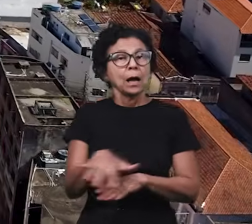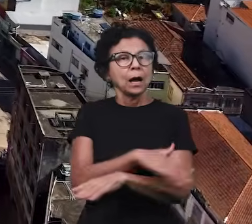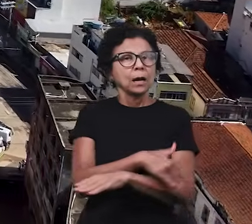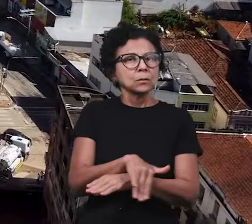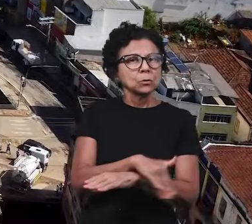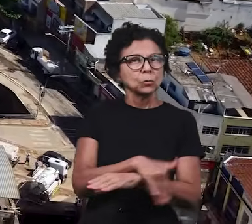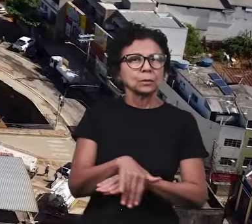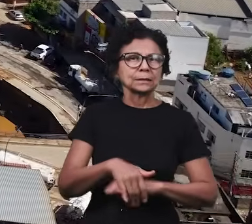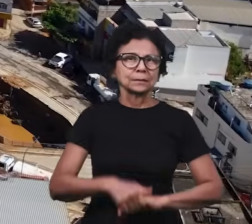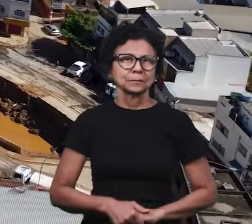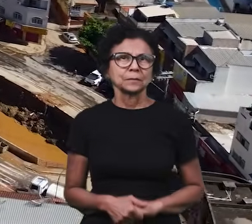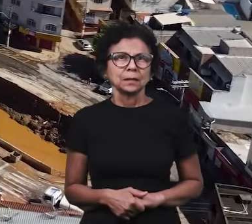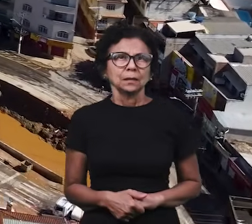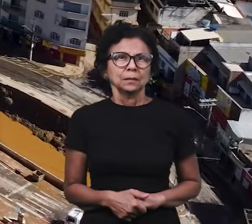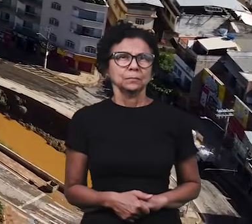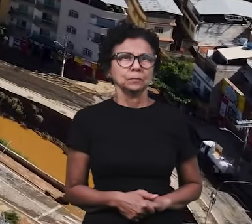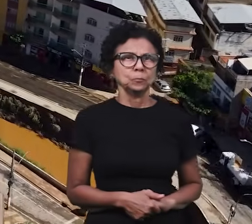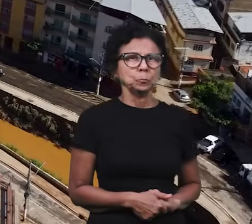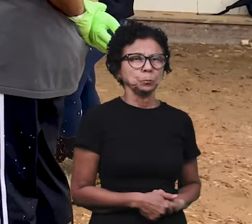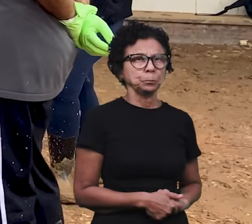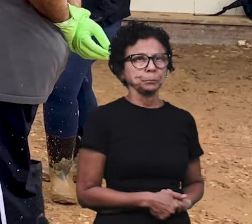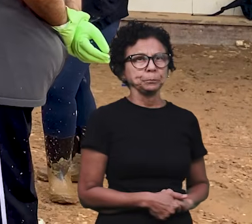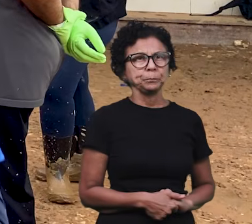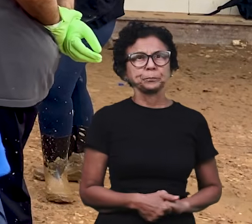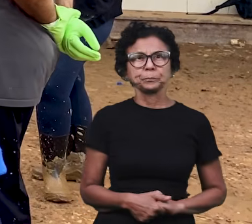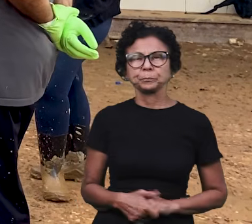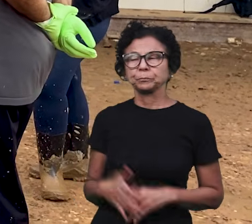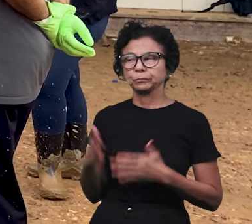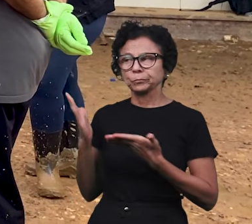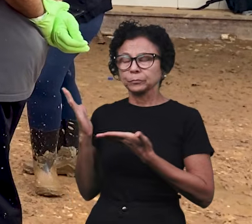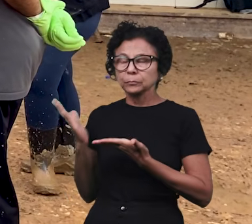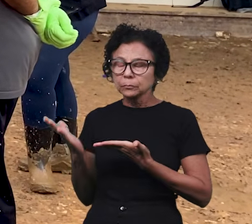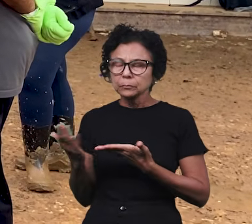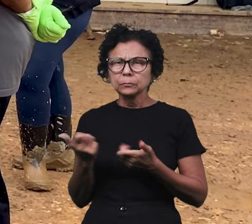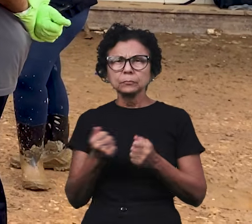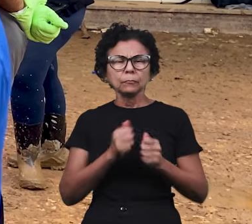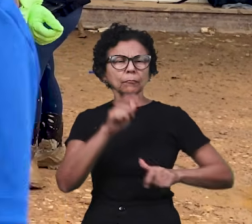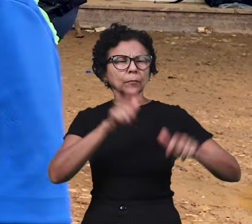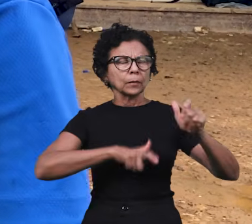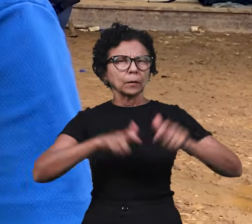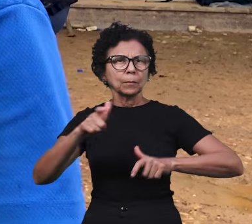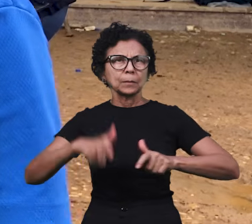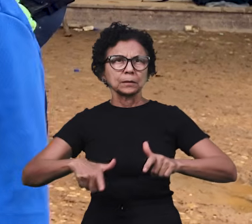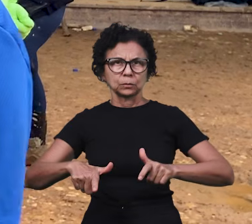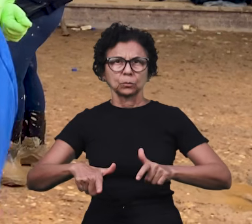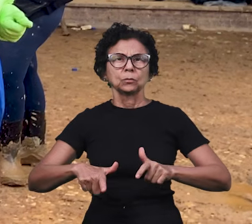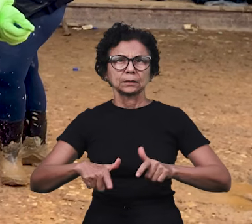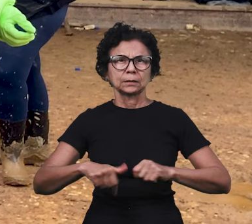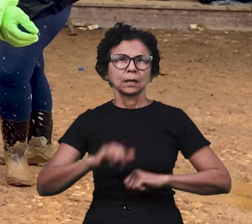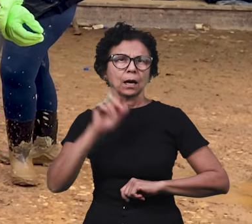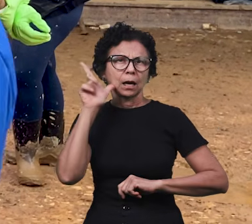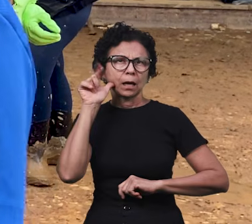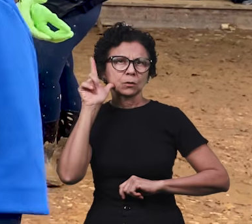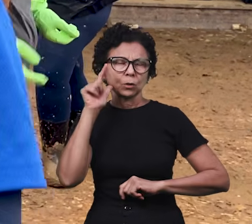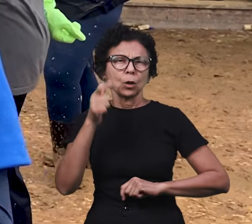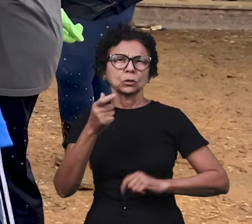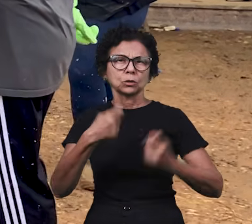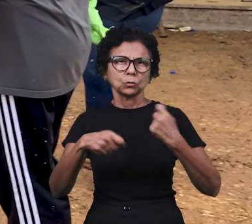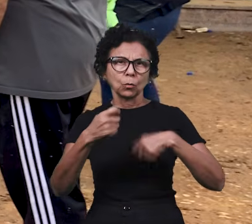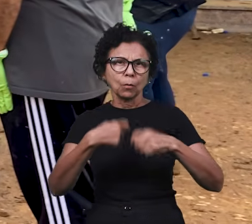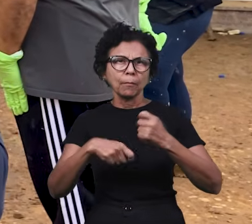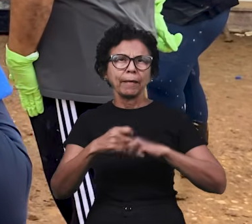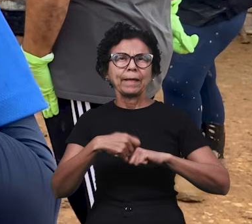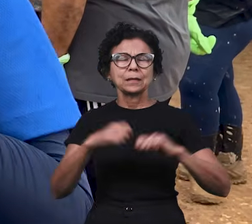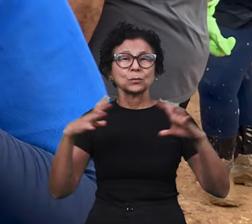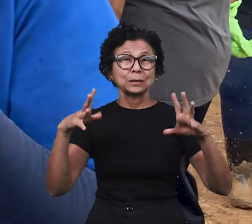como ficaram as ruas após as águas descerem. E neste momento, nessa tarde, tem várias pessoas ainda fazendo a limpeza do comércio.